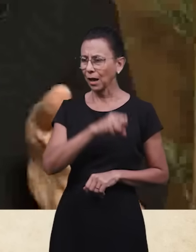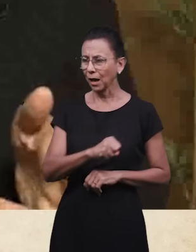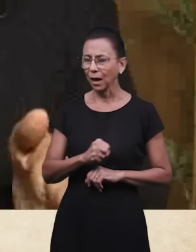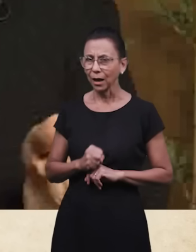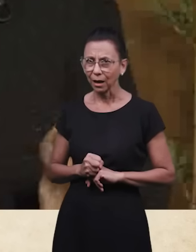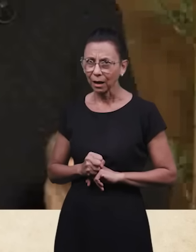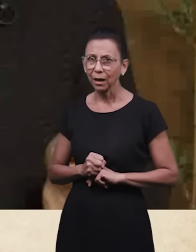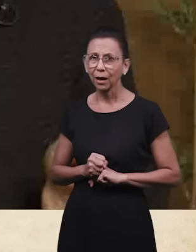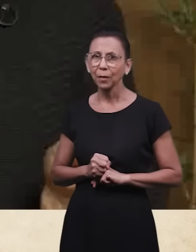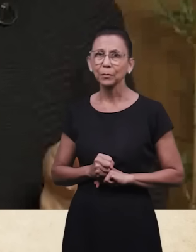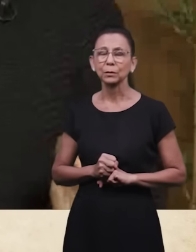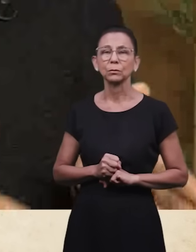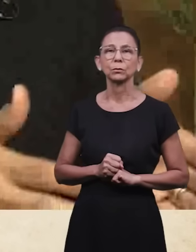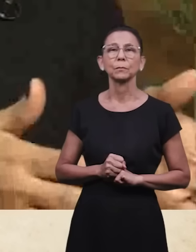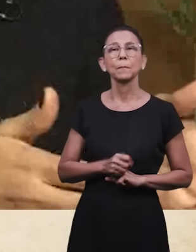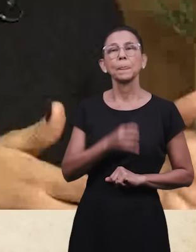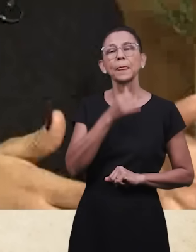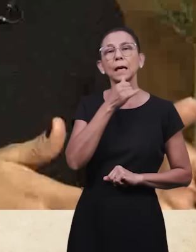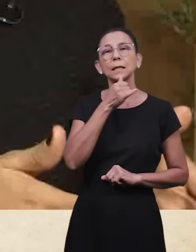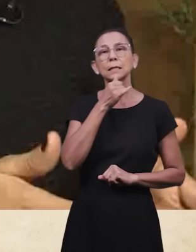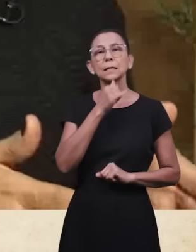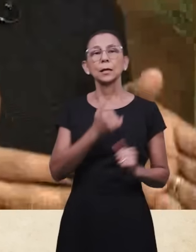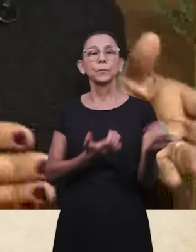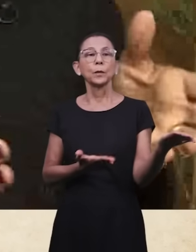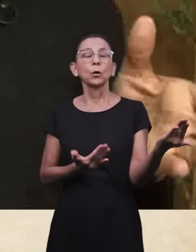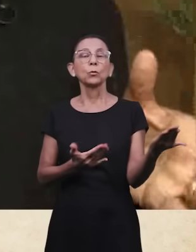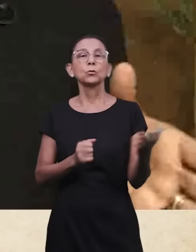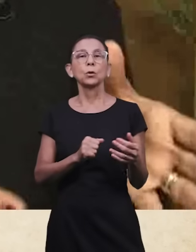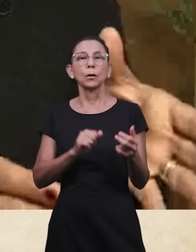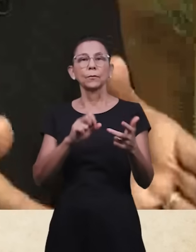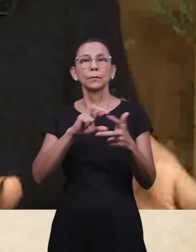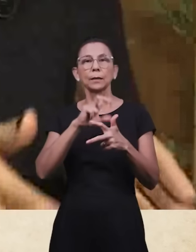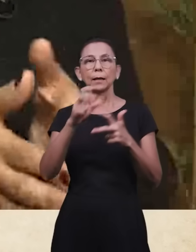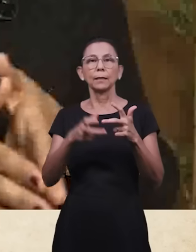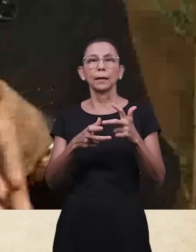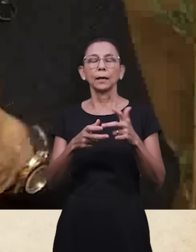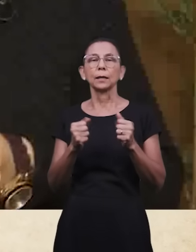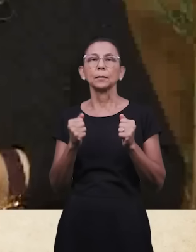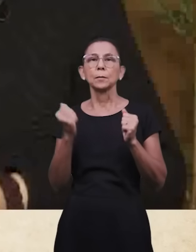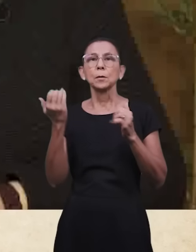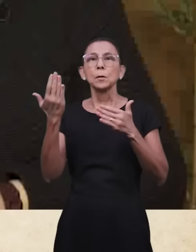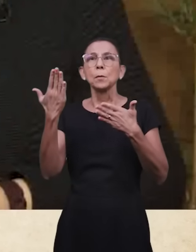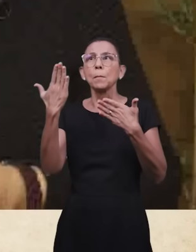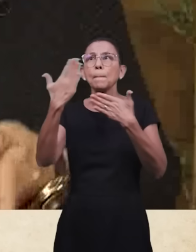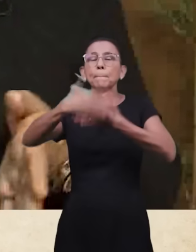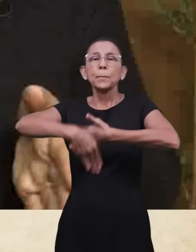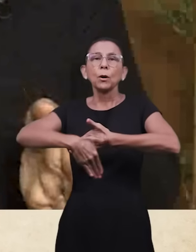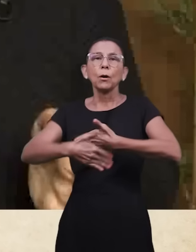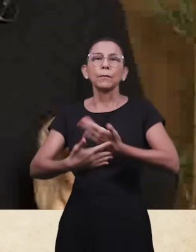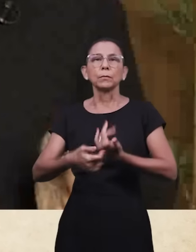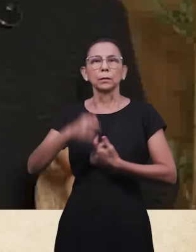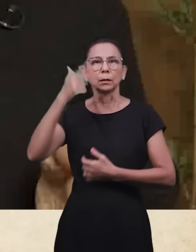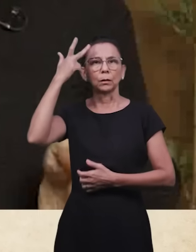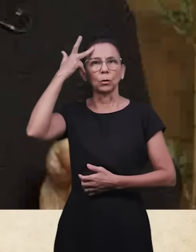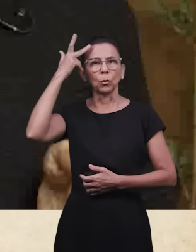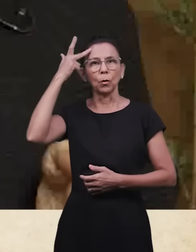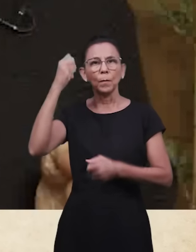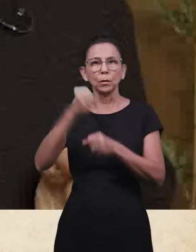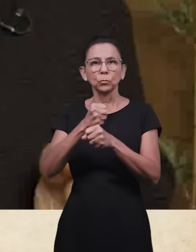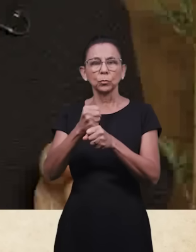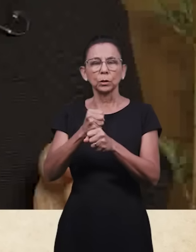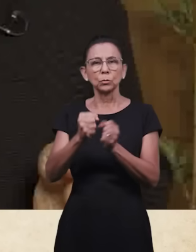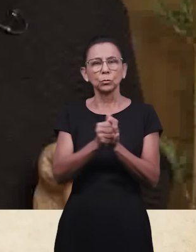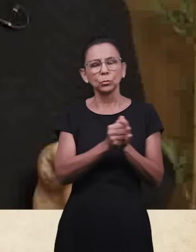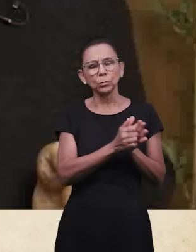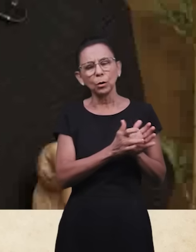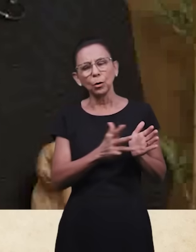momentânea, passageira, que está gerando ansiedade, por exemplo, um jovem que vai fazer prova do Enem, é natural que ao longo